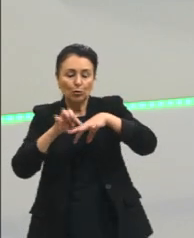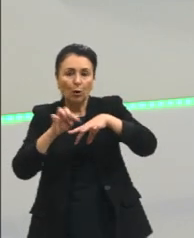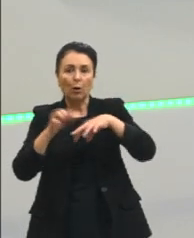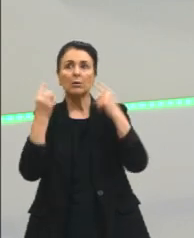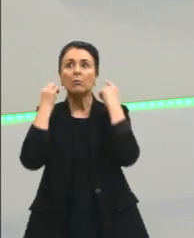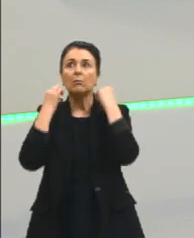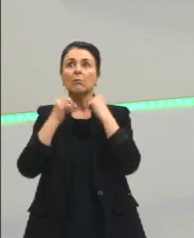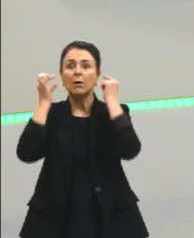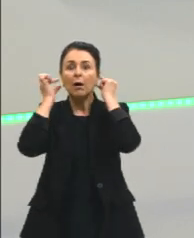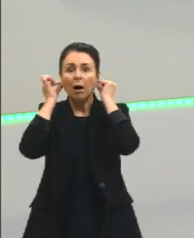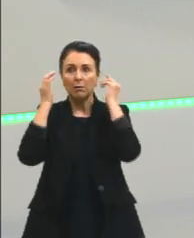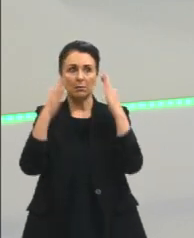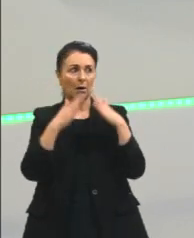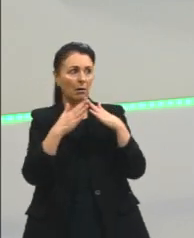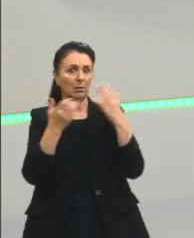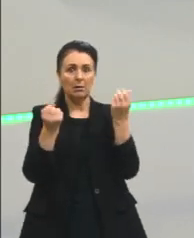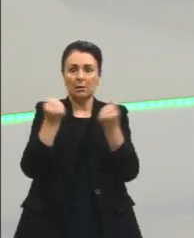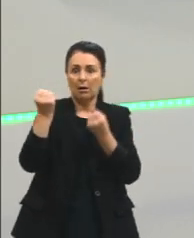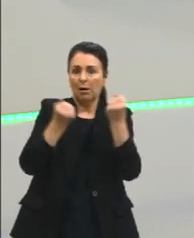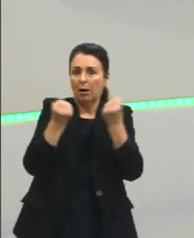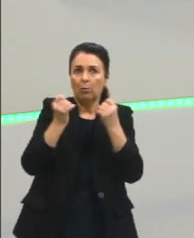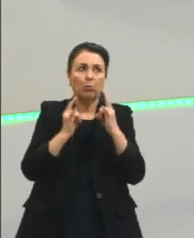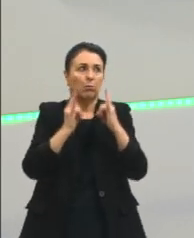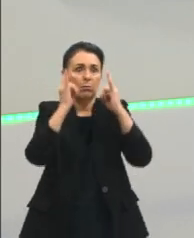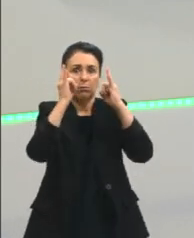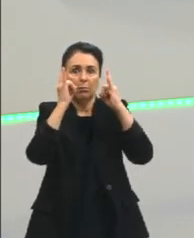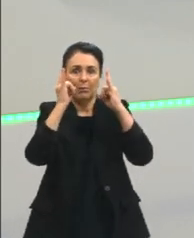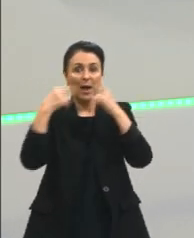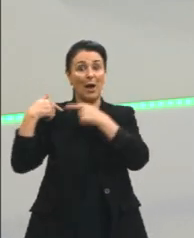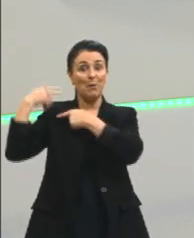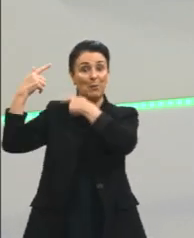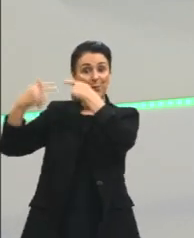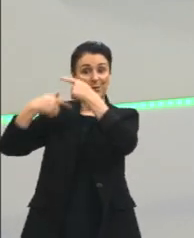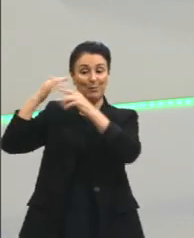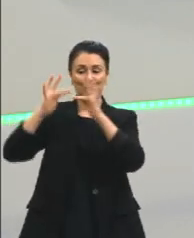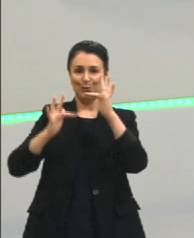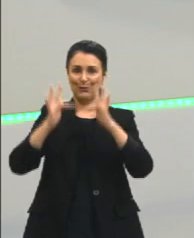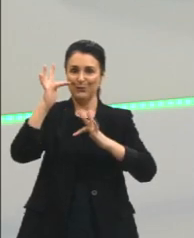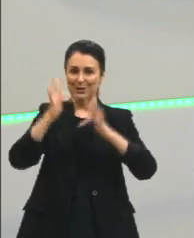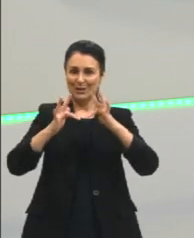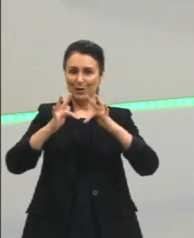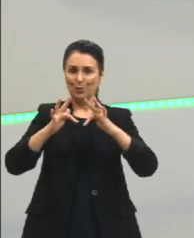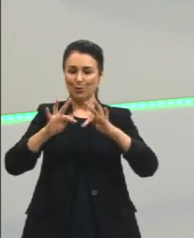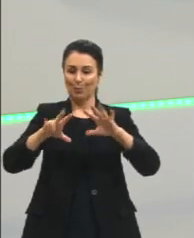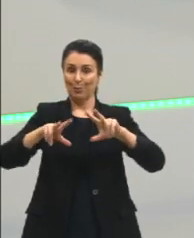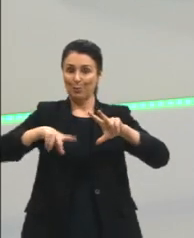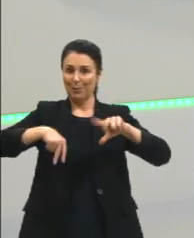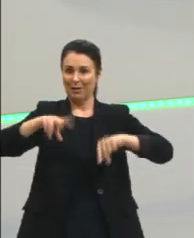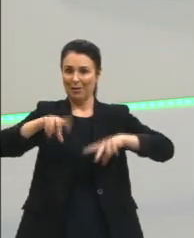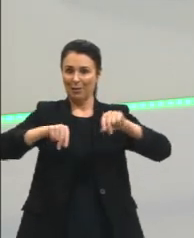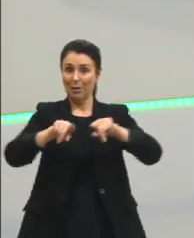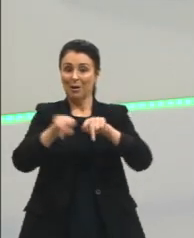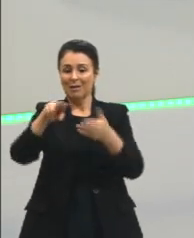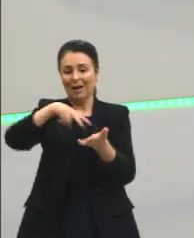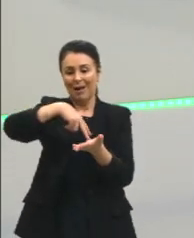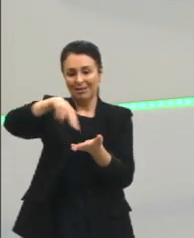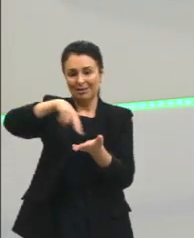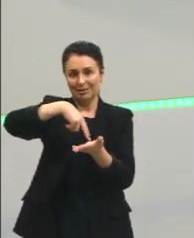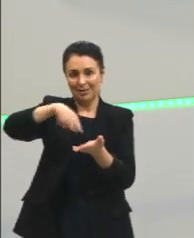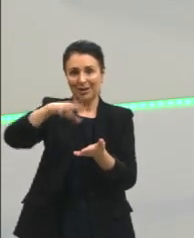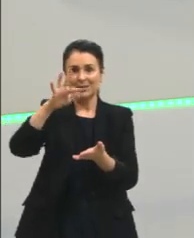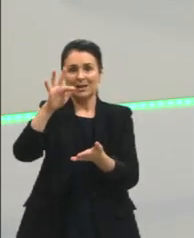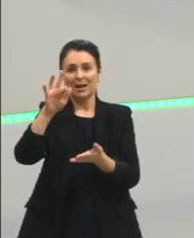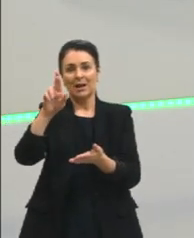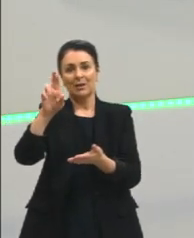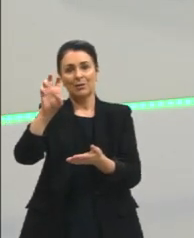casas carros patrimônio físico mas a língua assim como a dança do frevo me